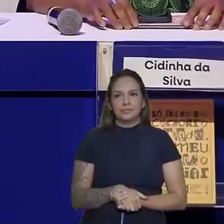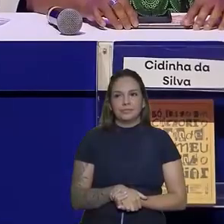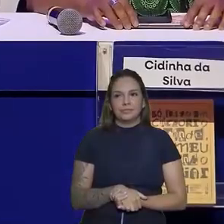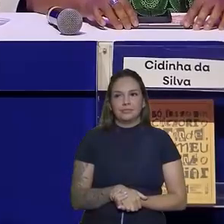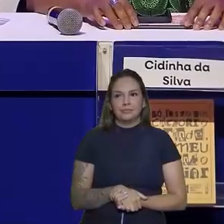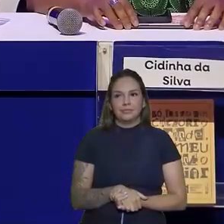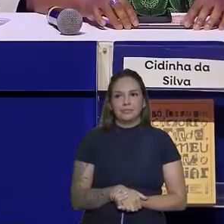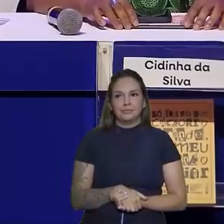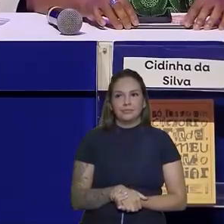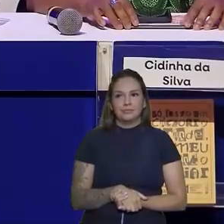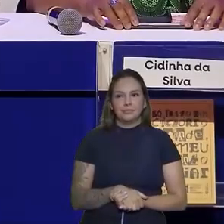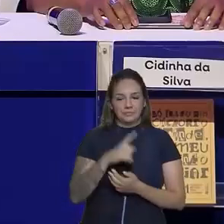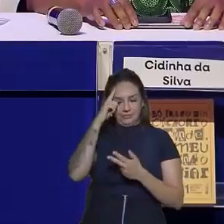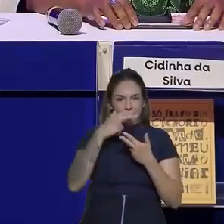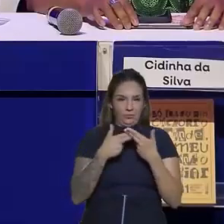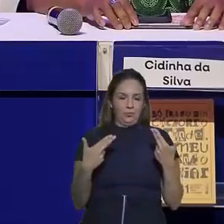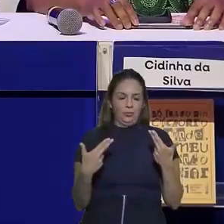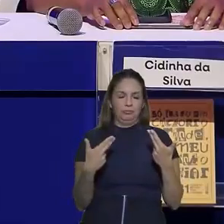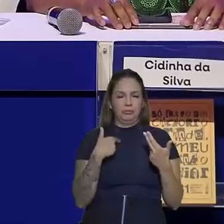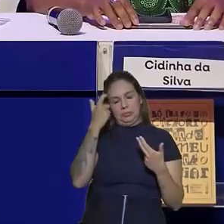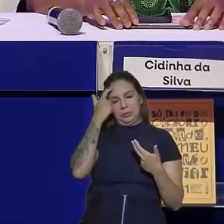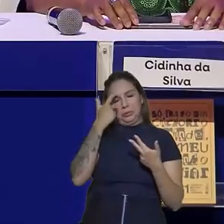Vamos lá, né, meu povo? Eu fiquei pensando várias coisas.